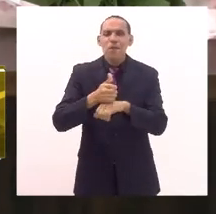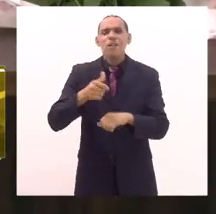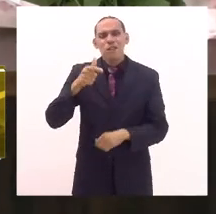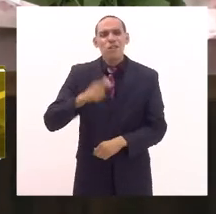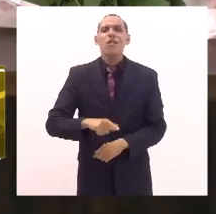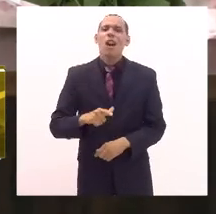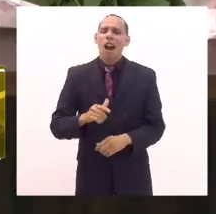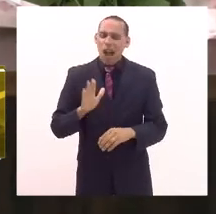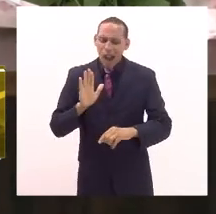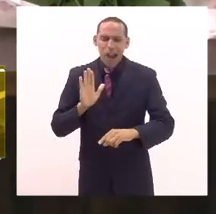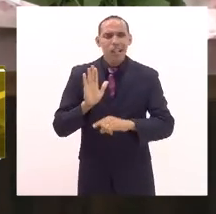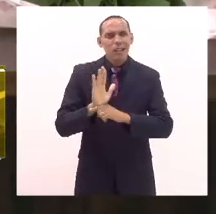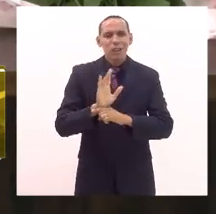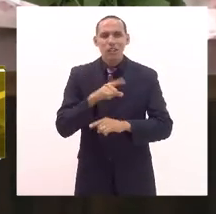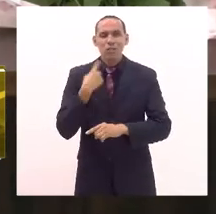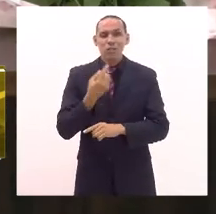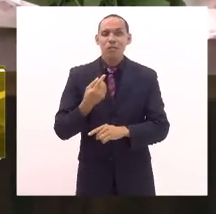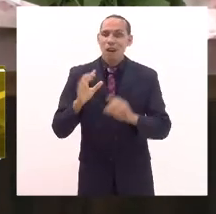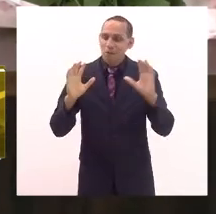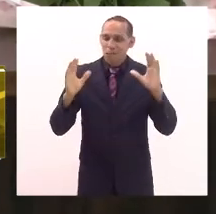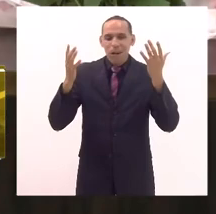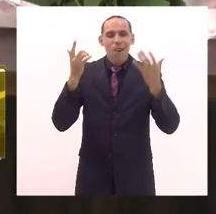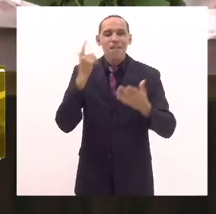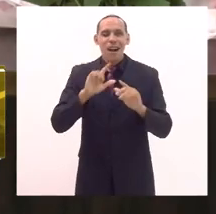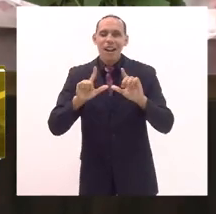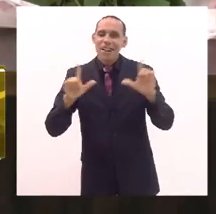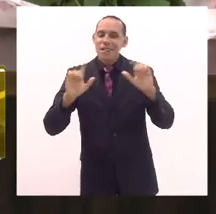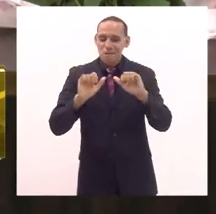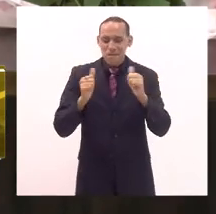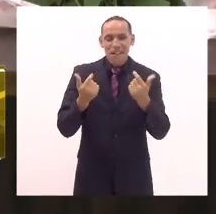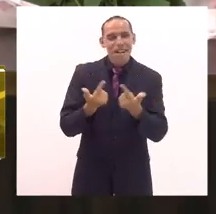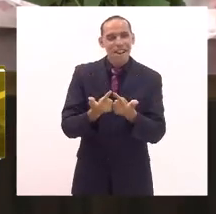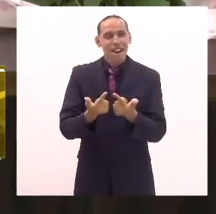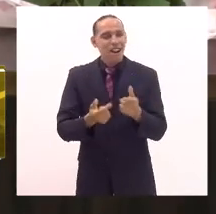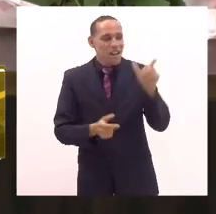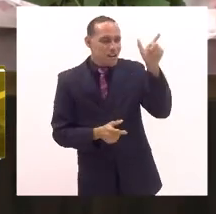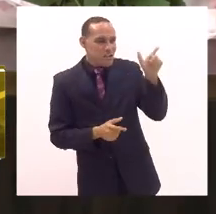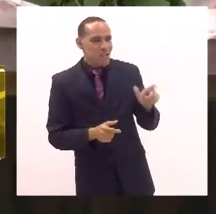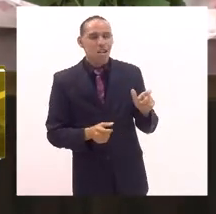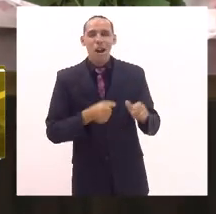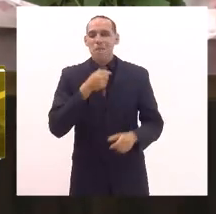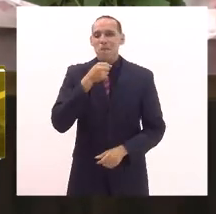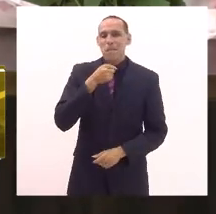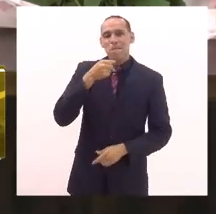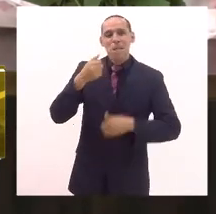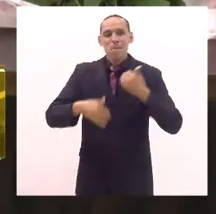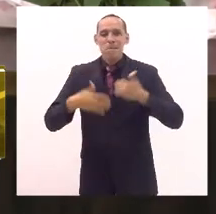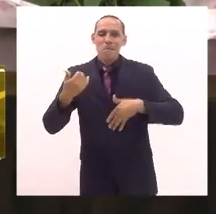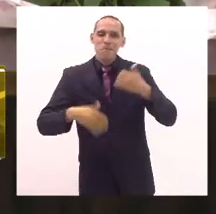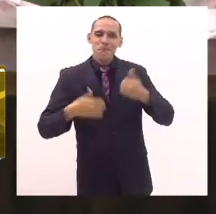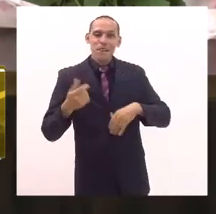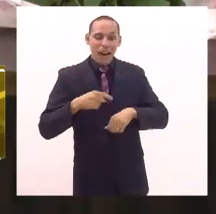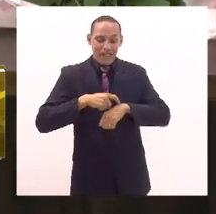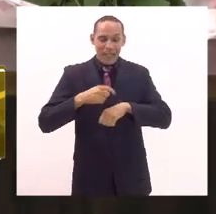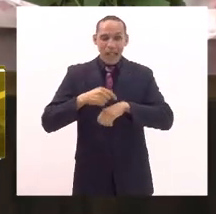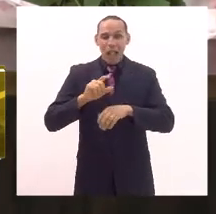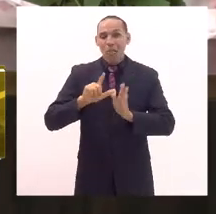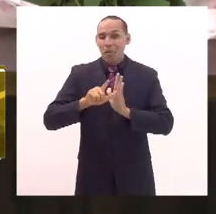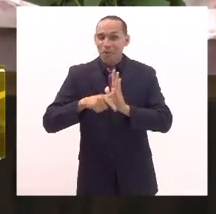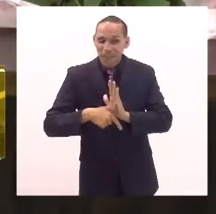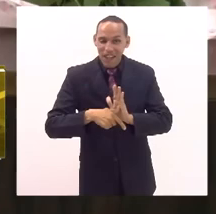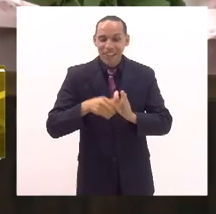que contribuíram com esse evento, teve alerge, cerimonial, que na realidade estão passando a sua hora. Então, fica